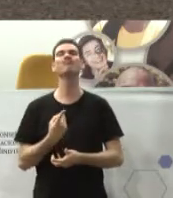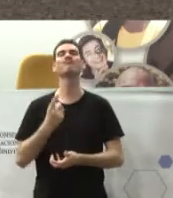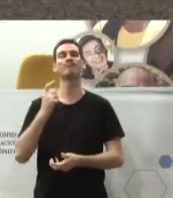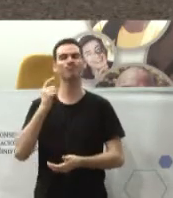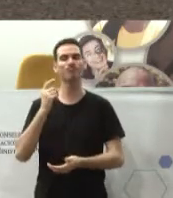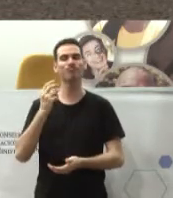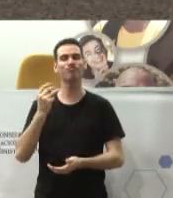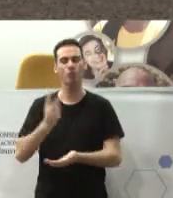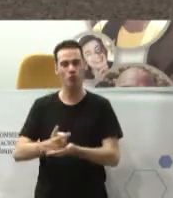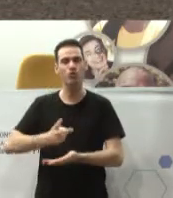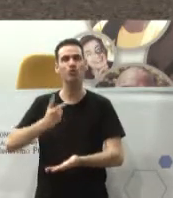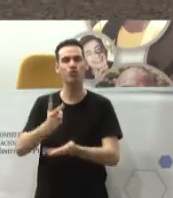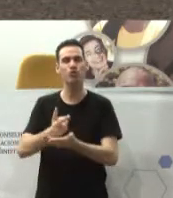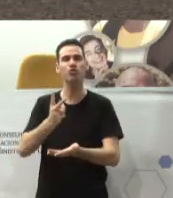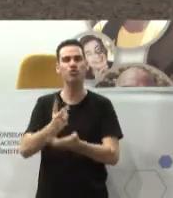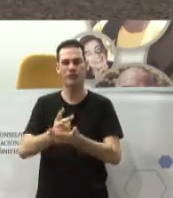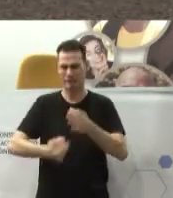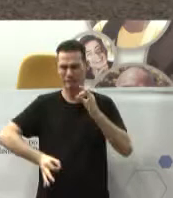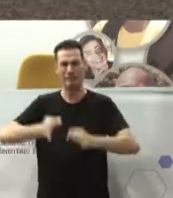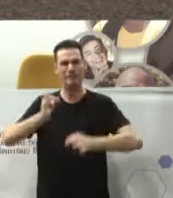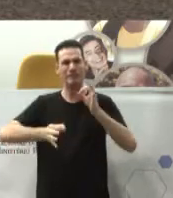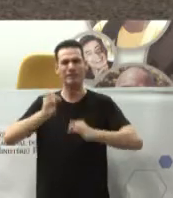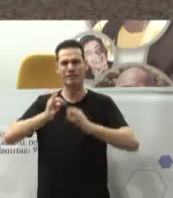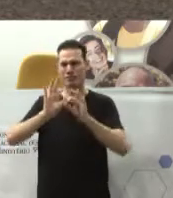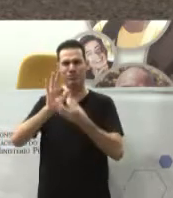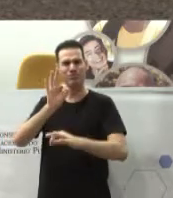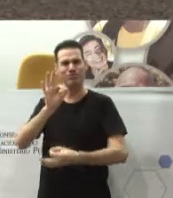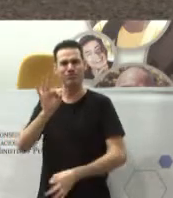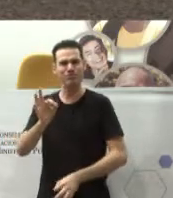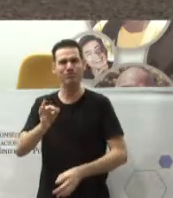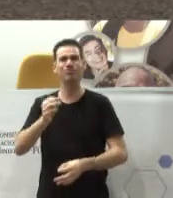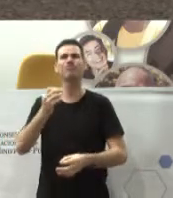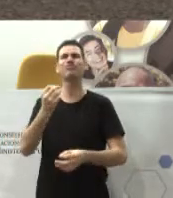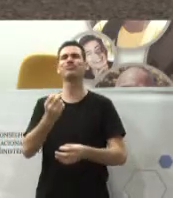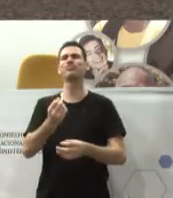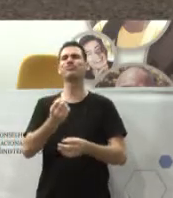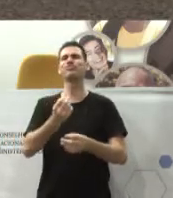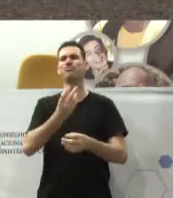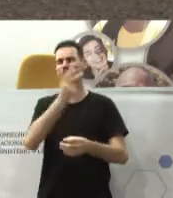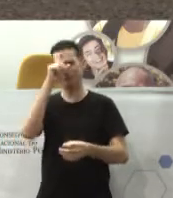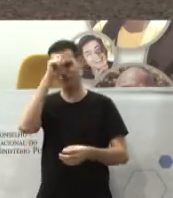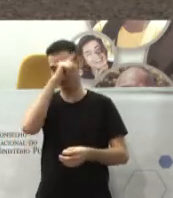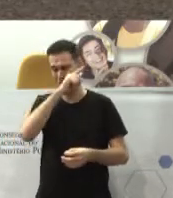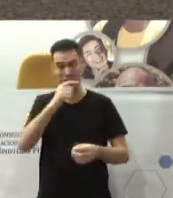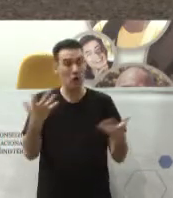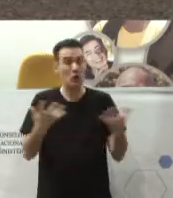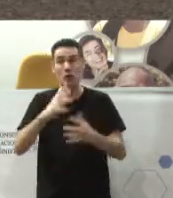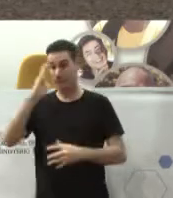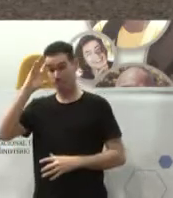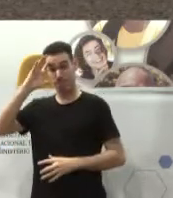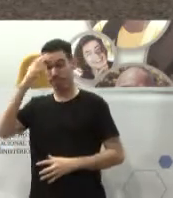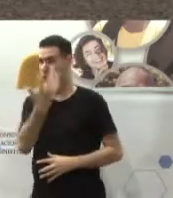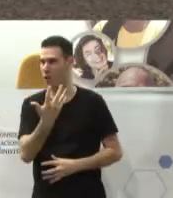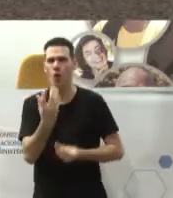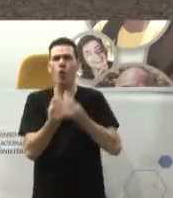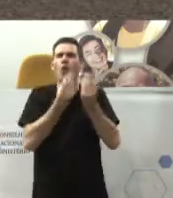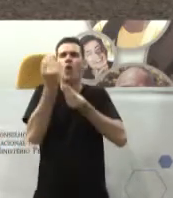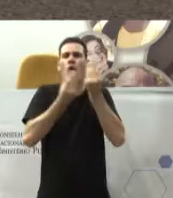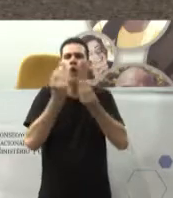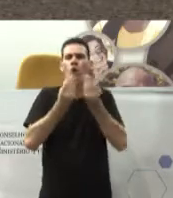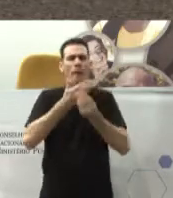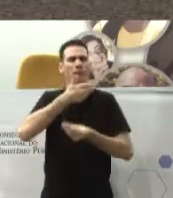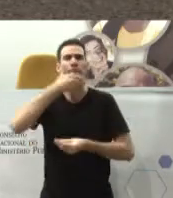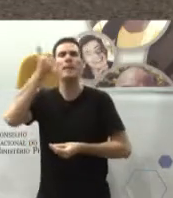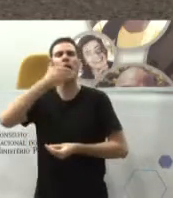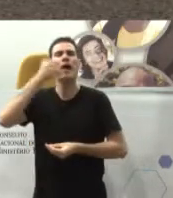crescendo cada vez mais. Mas, enquanto isso acontece, precisamos realmente achar uma solução para uma